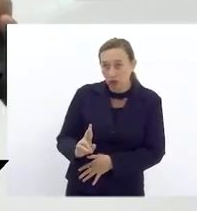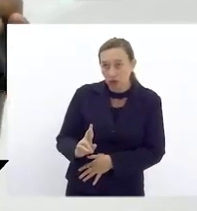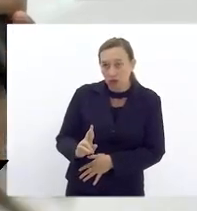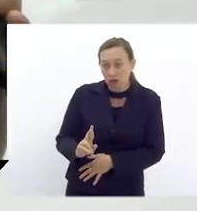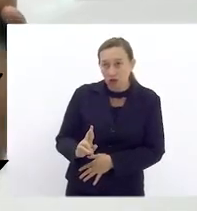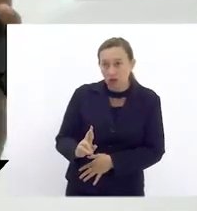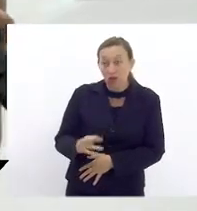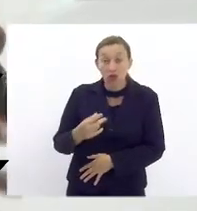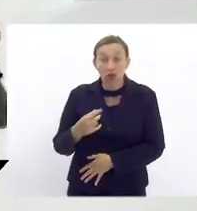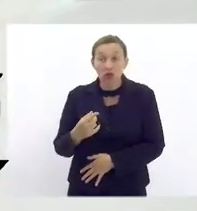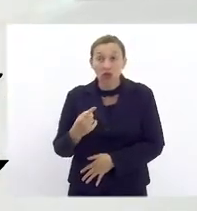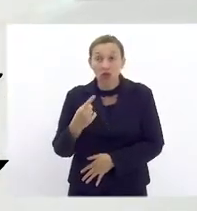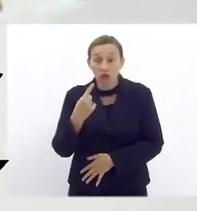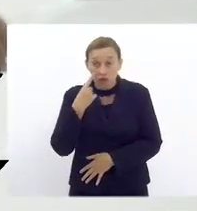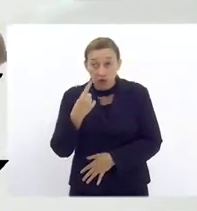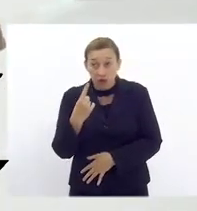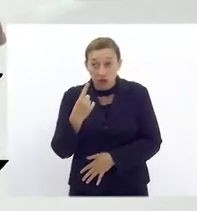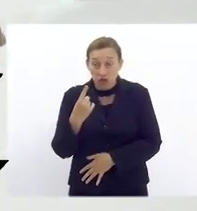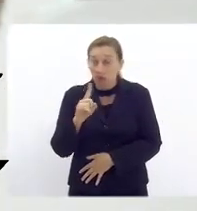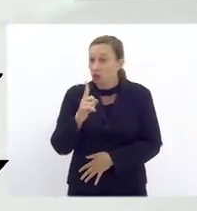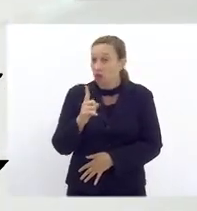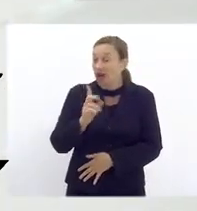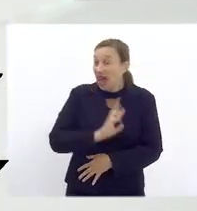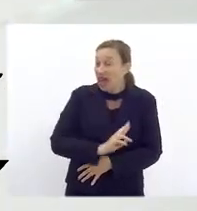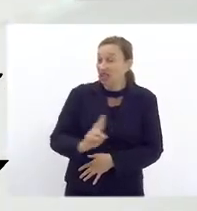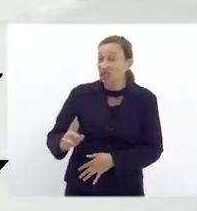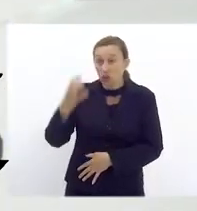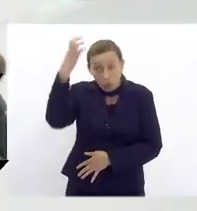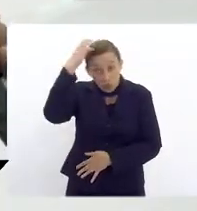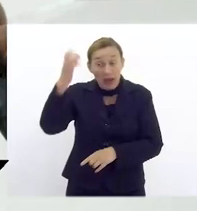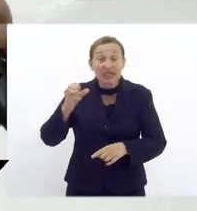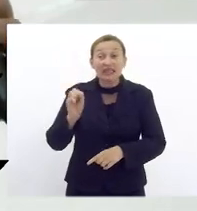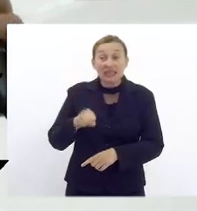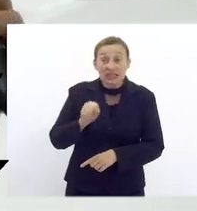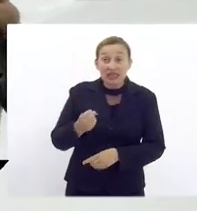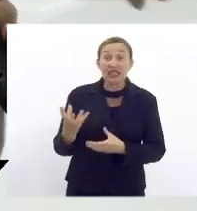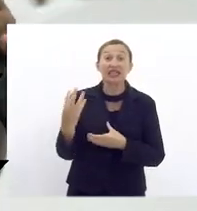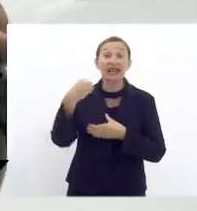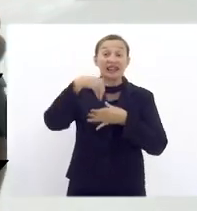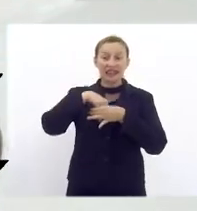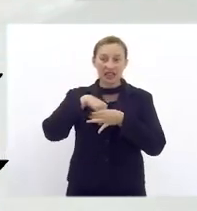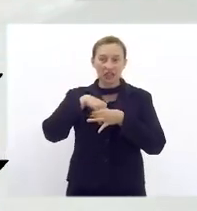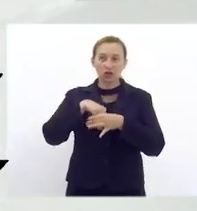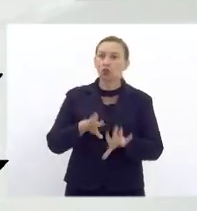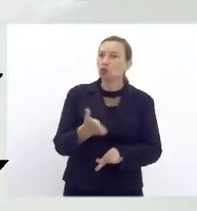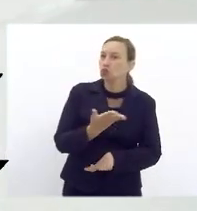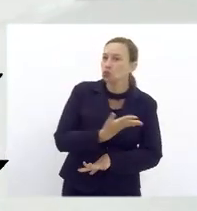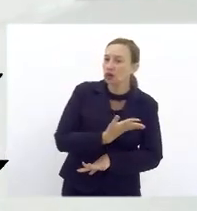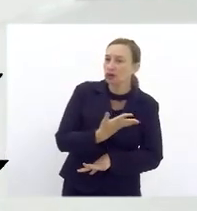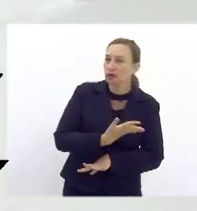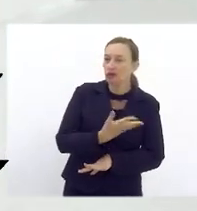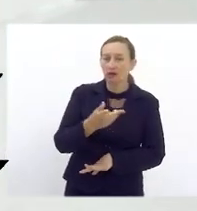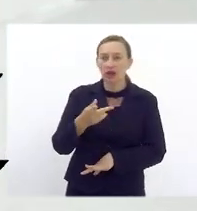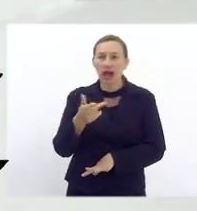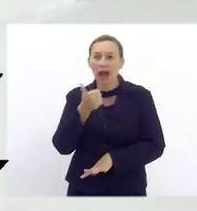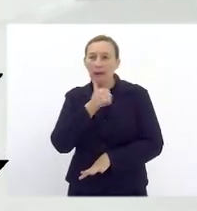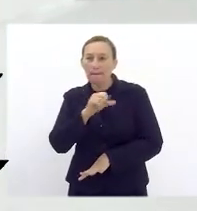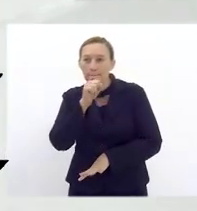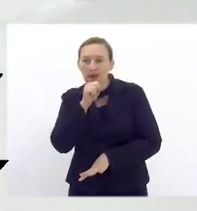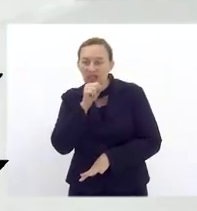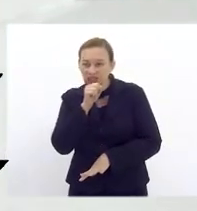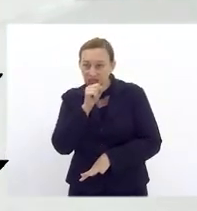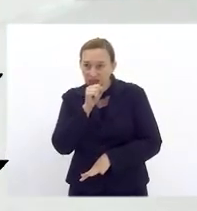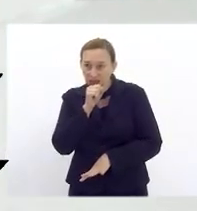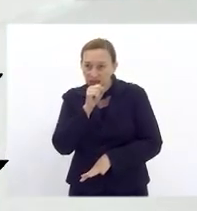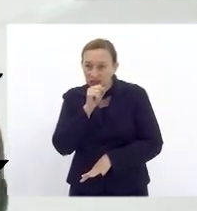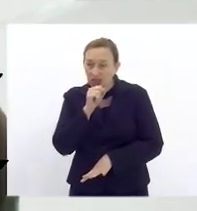eu lido com público não é a religião em si é quem está lá dentro os coleguinhas a mãe do